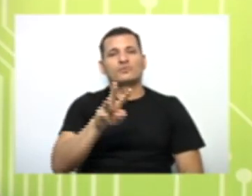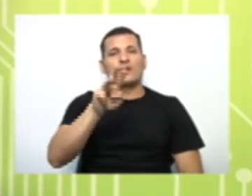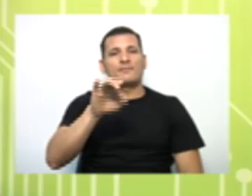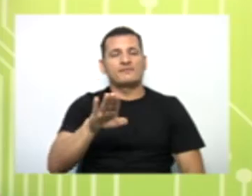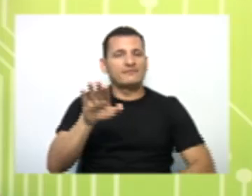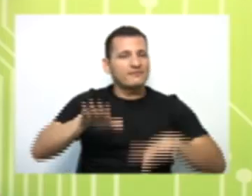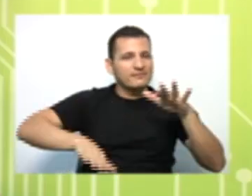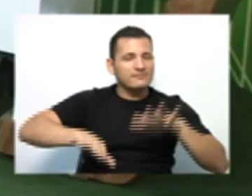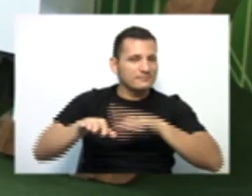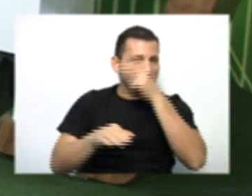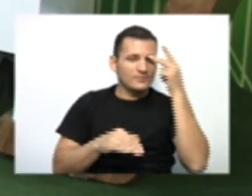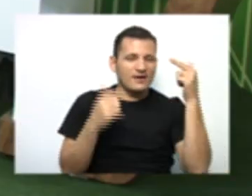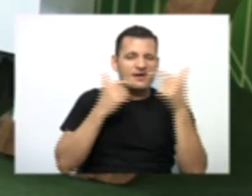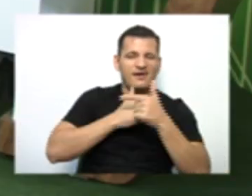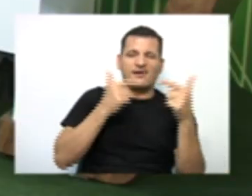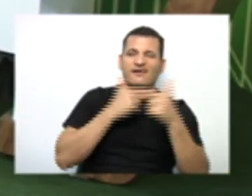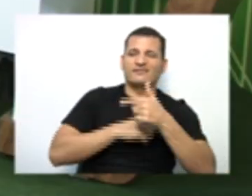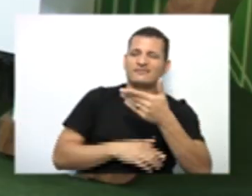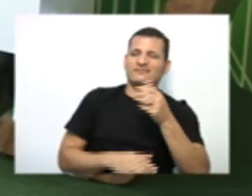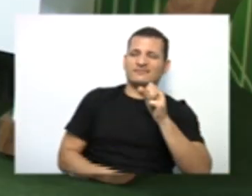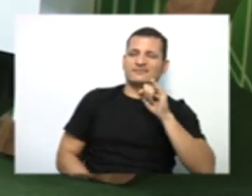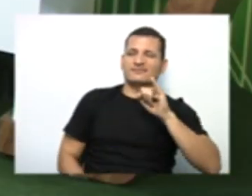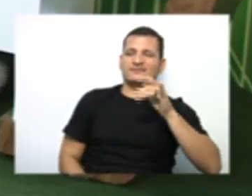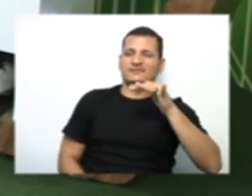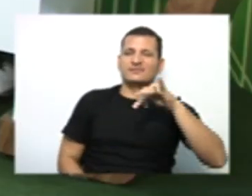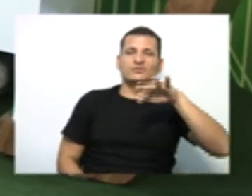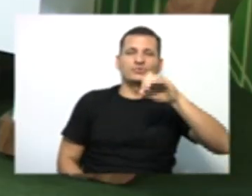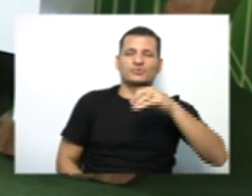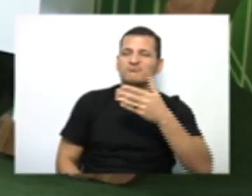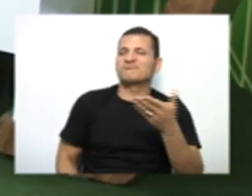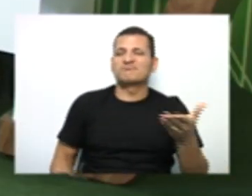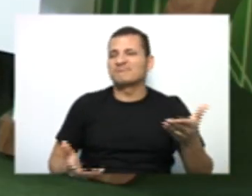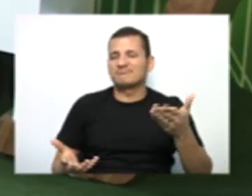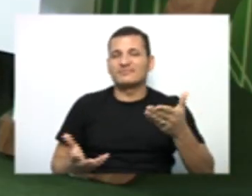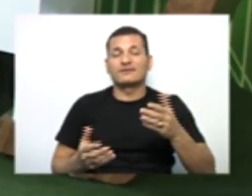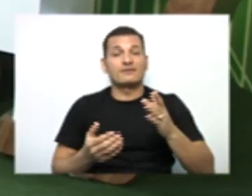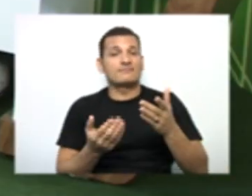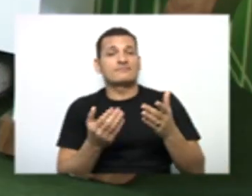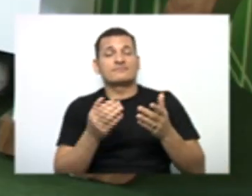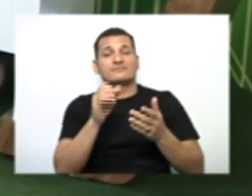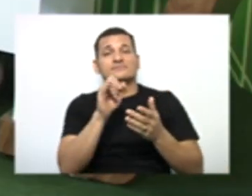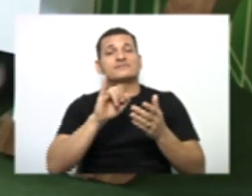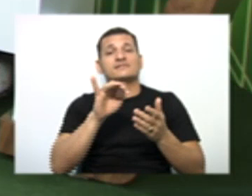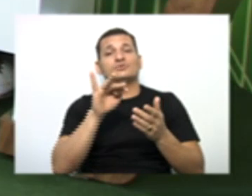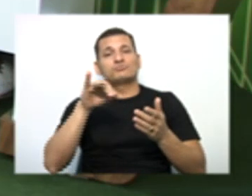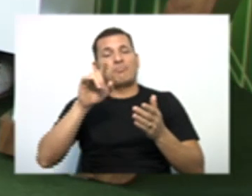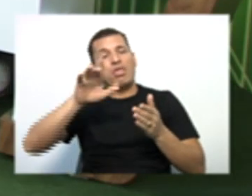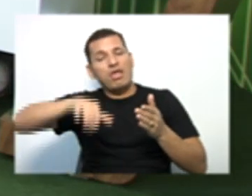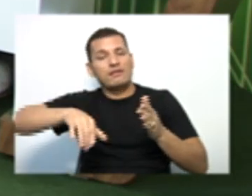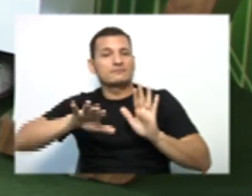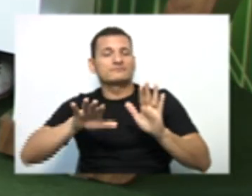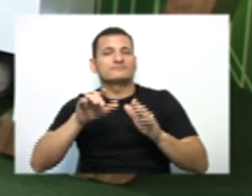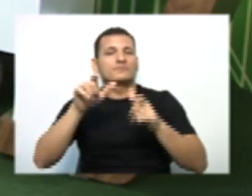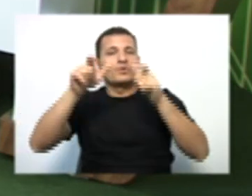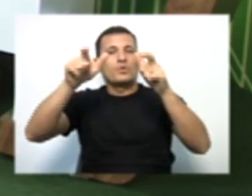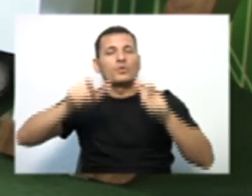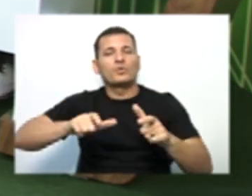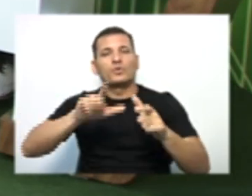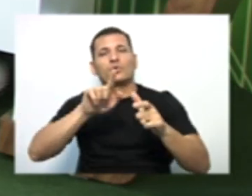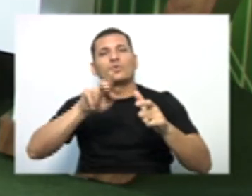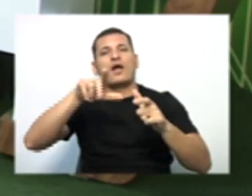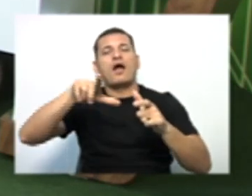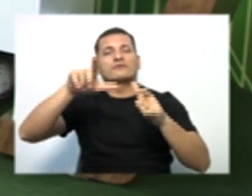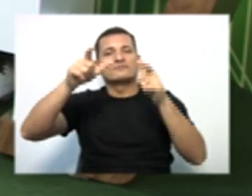né, professor? Claro. Sítio? Sítio, né? Mas o sítio funciona realmente desse jeito. É onde está situado. E